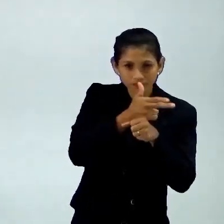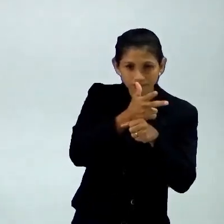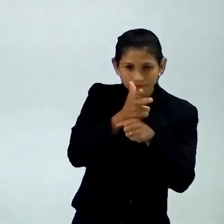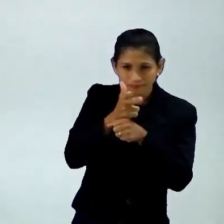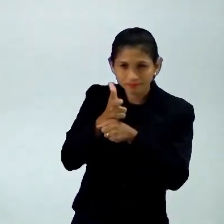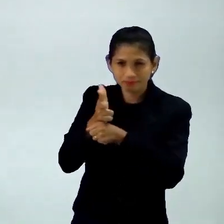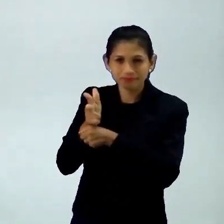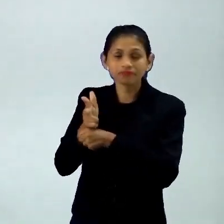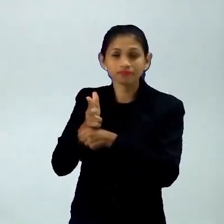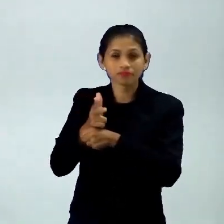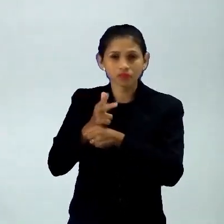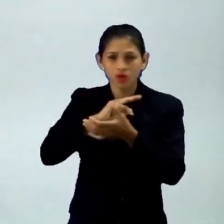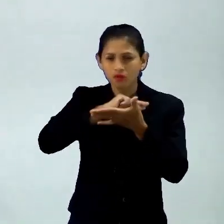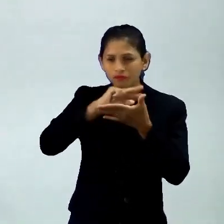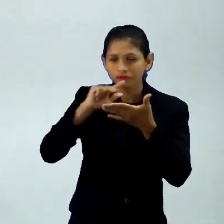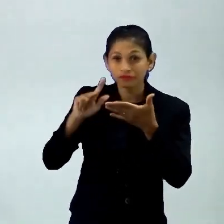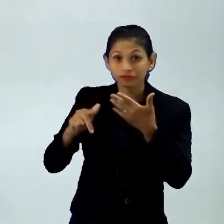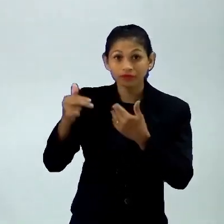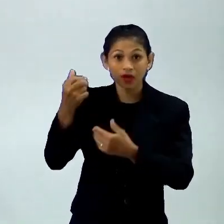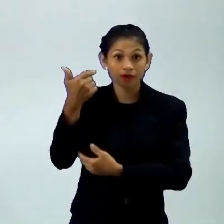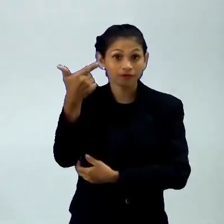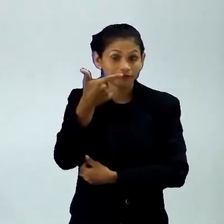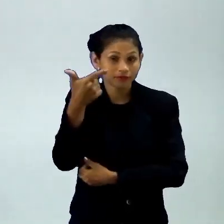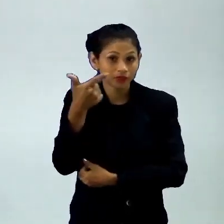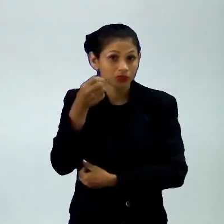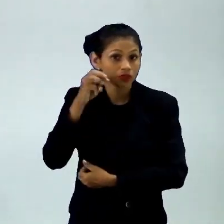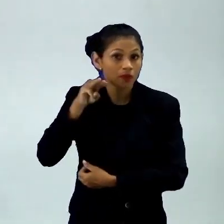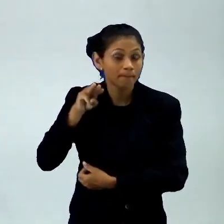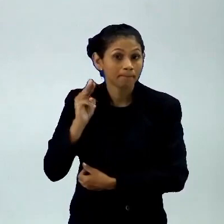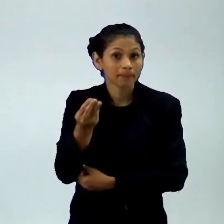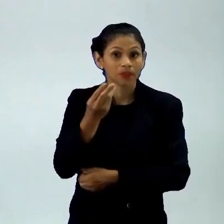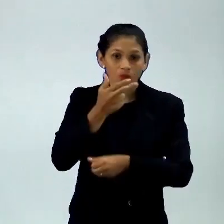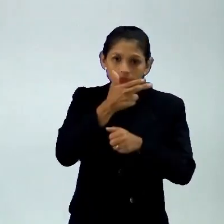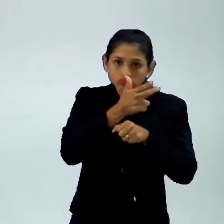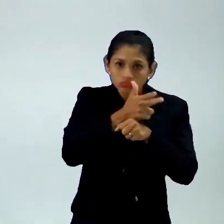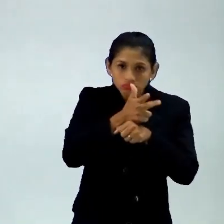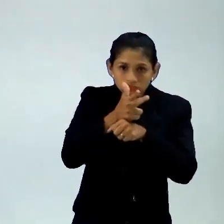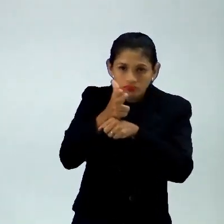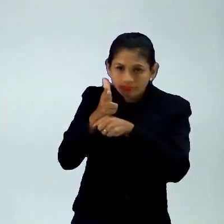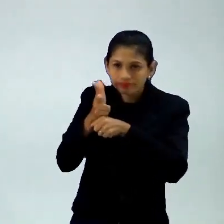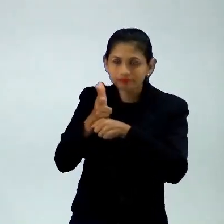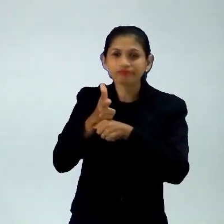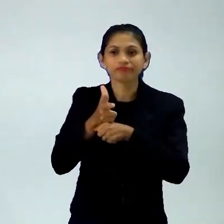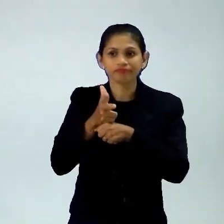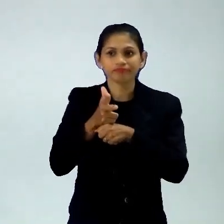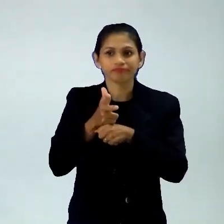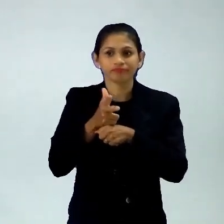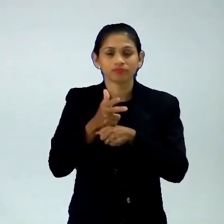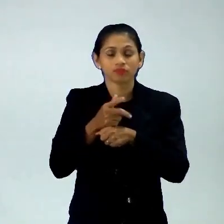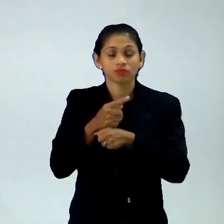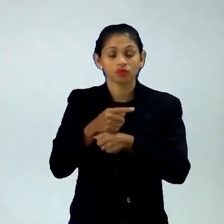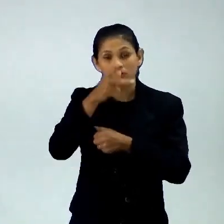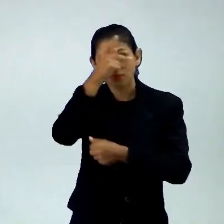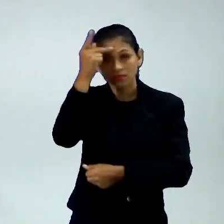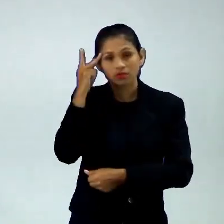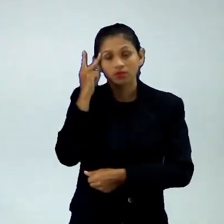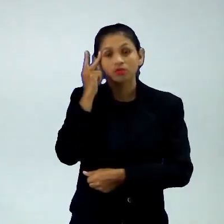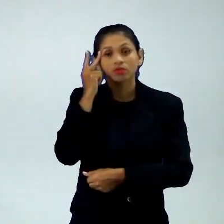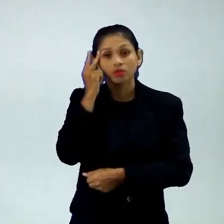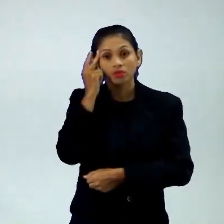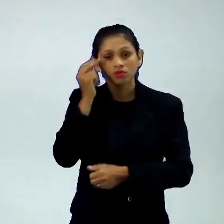milhares de câmeras que tem no Catar, que as pessoas são vigiadas, monitoradas né, a todo instante,